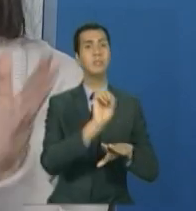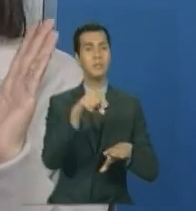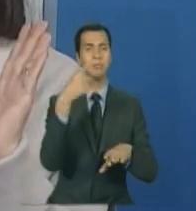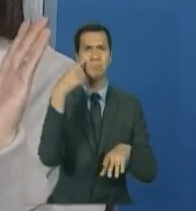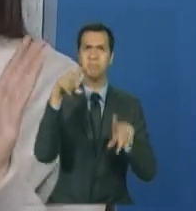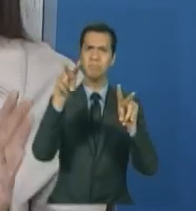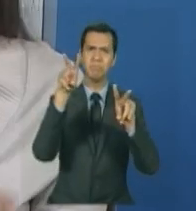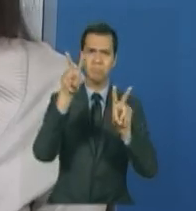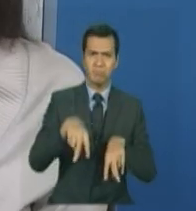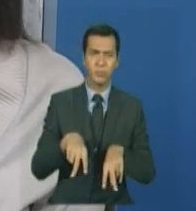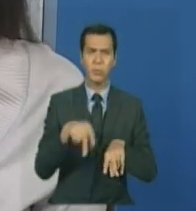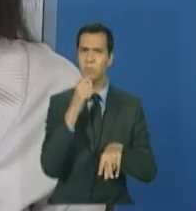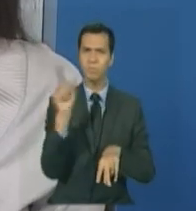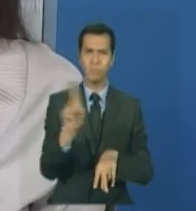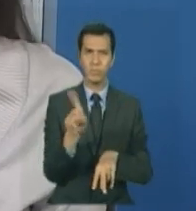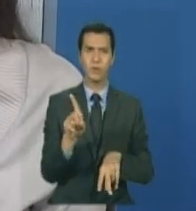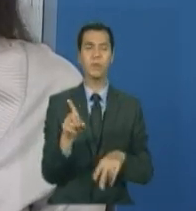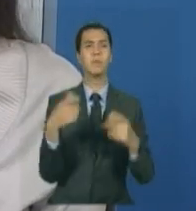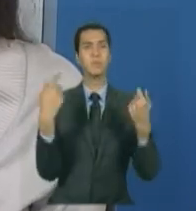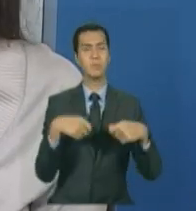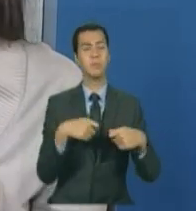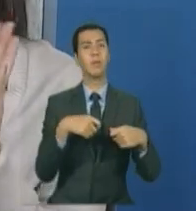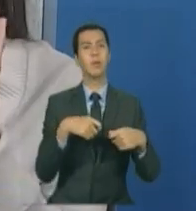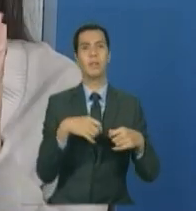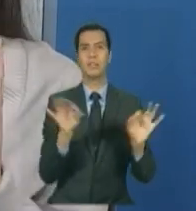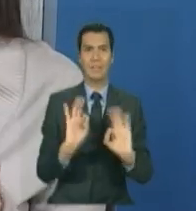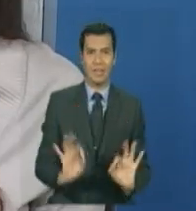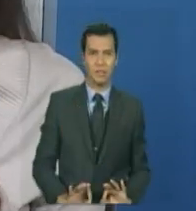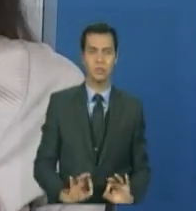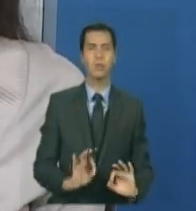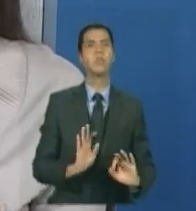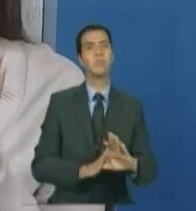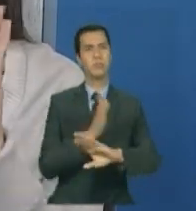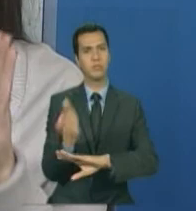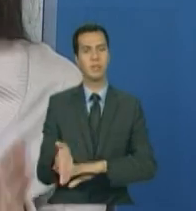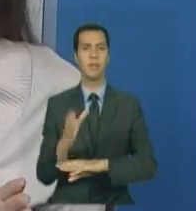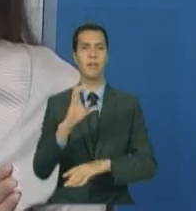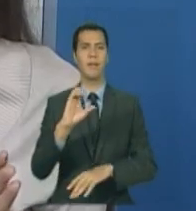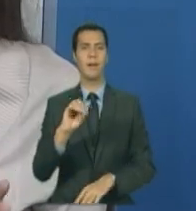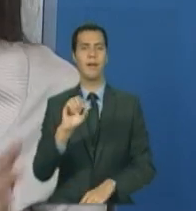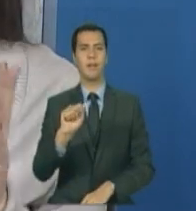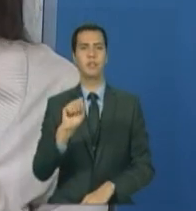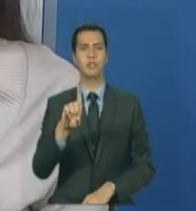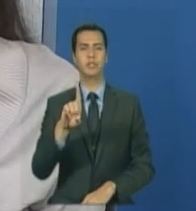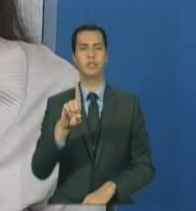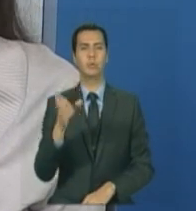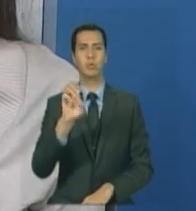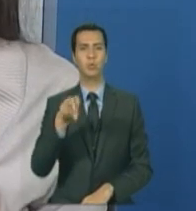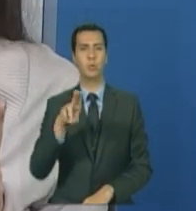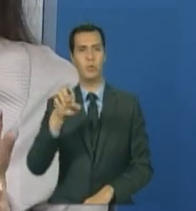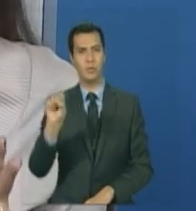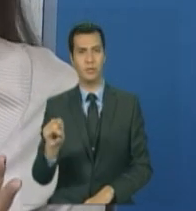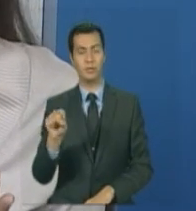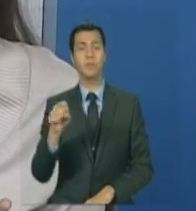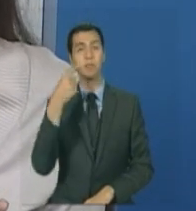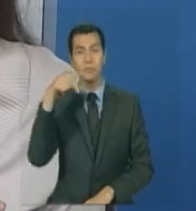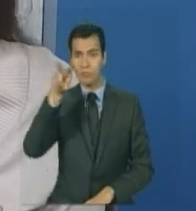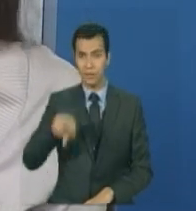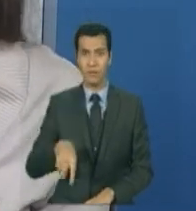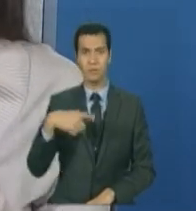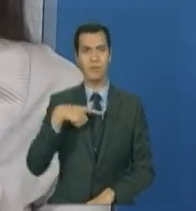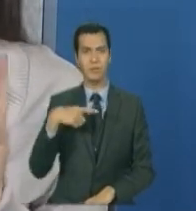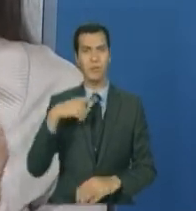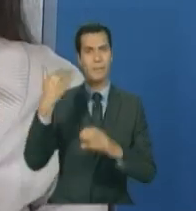SUAS, é para entrar no sistema CadSuas, verificar se o cadastro do órgão gestor e o do conselho estão